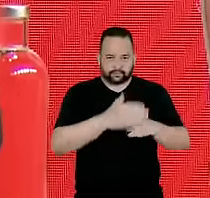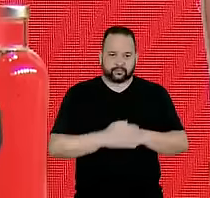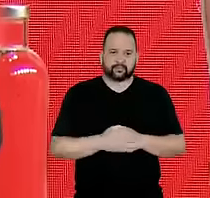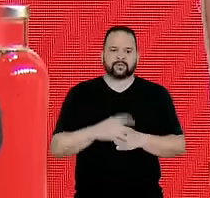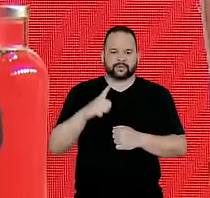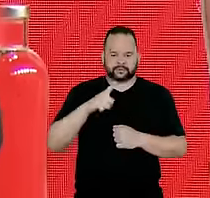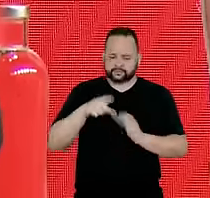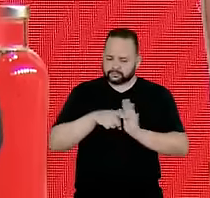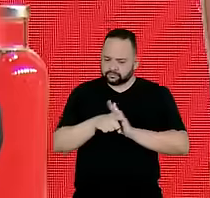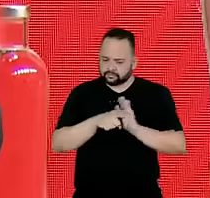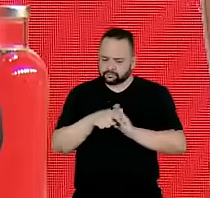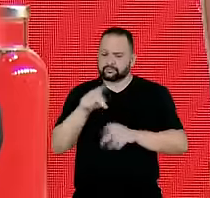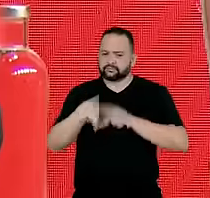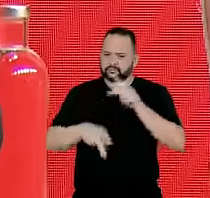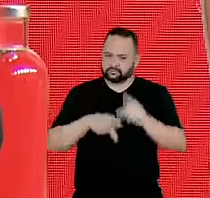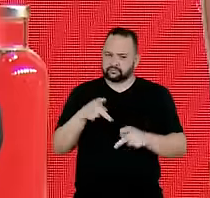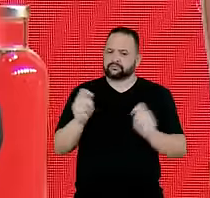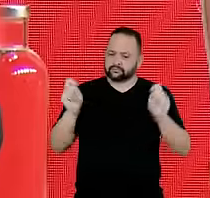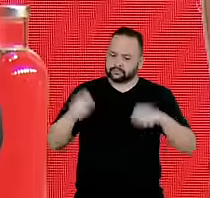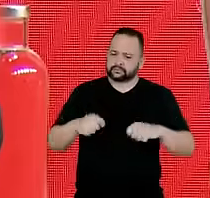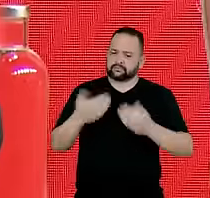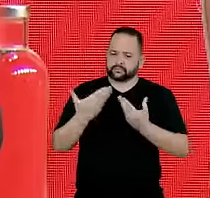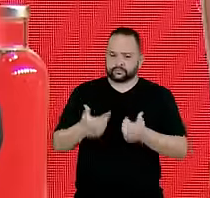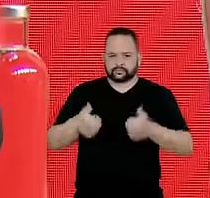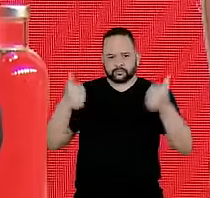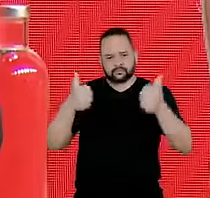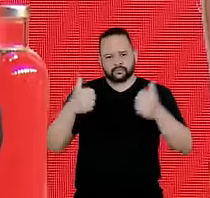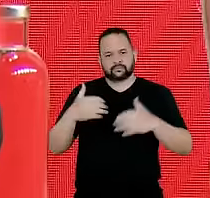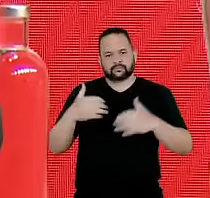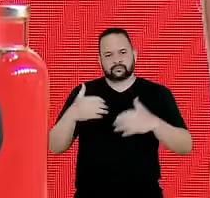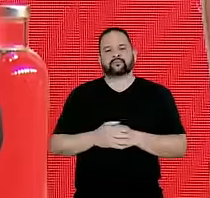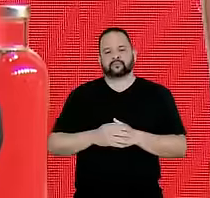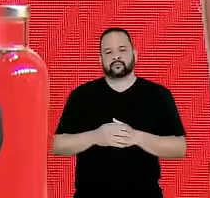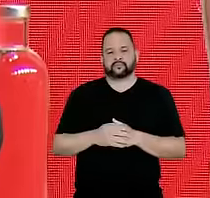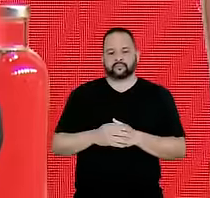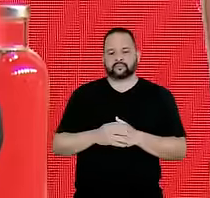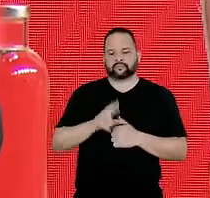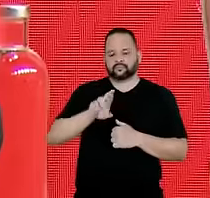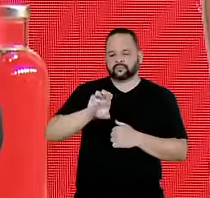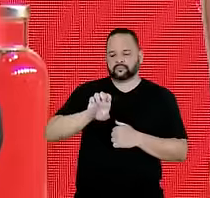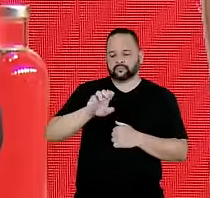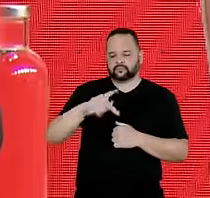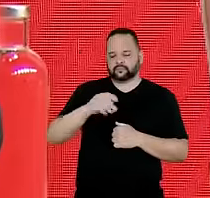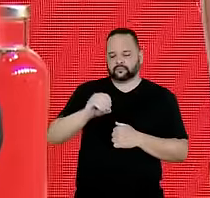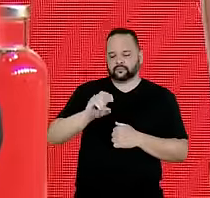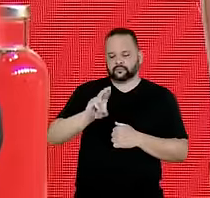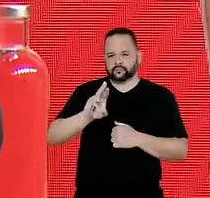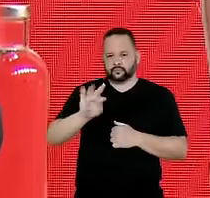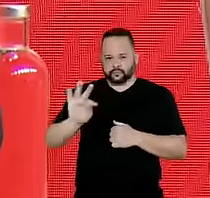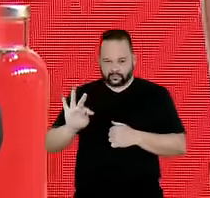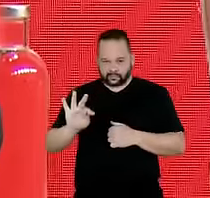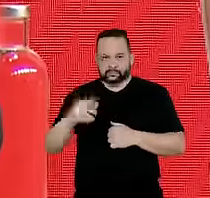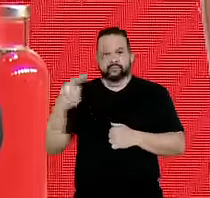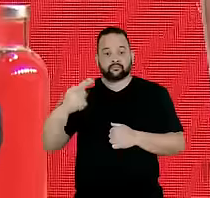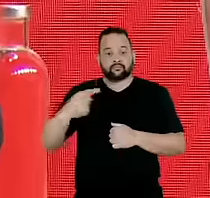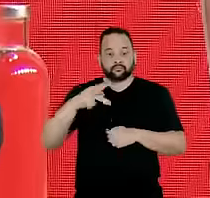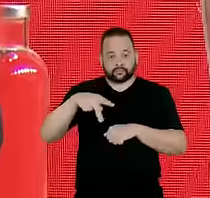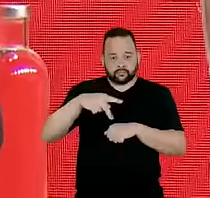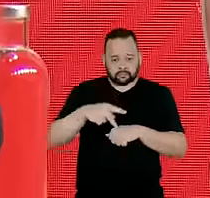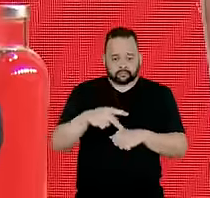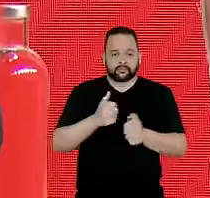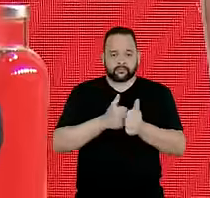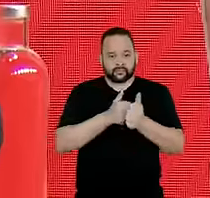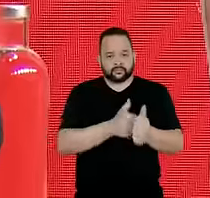melhorias report somos o primeiro país a fazer o report seguindo o padrão internacional do ifrs S1